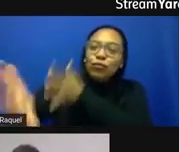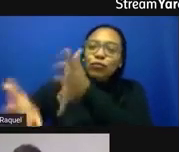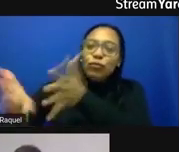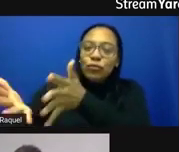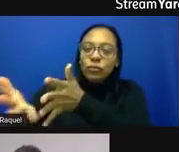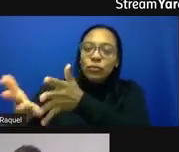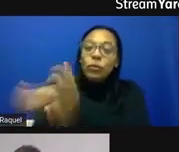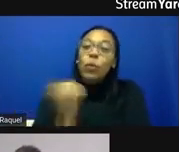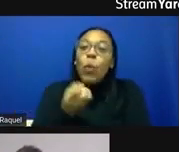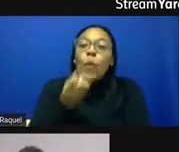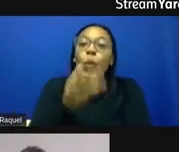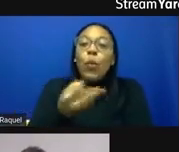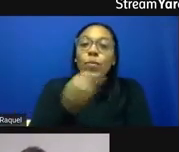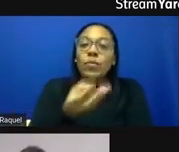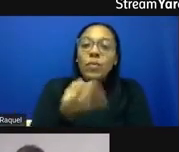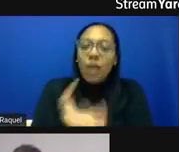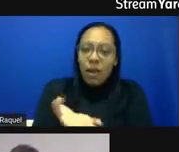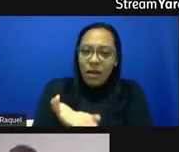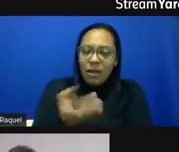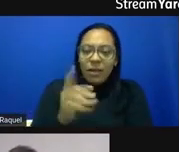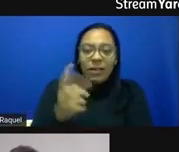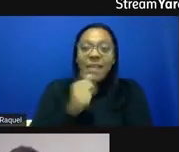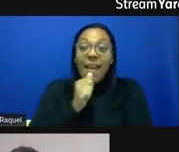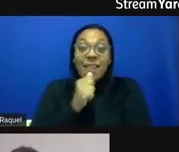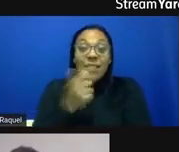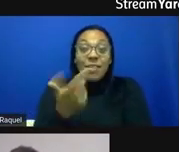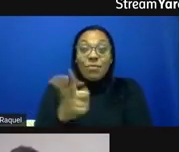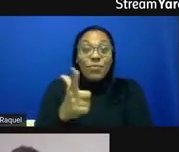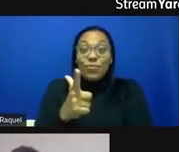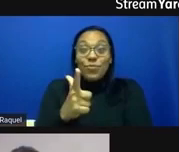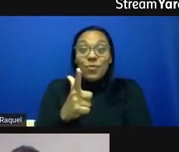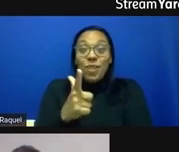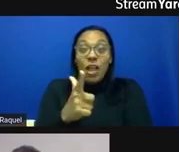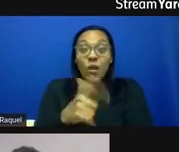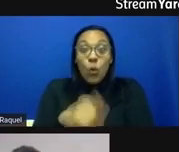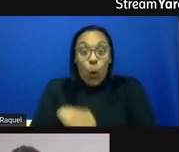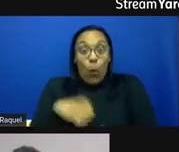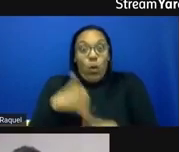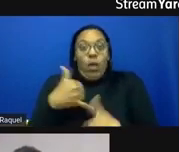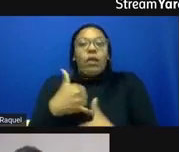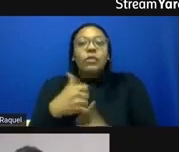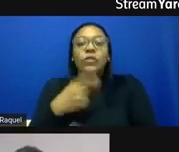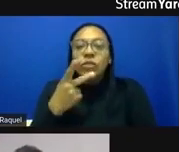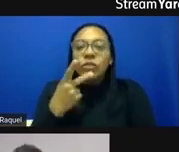tenham ainda não tenho essa coragem de denunciar,